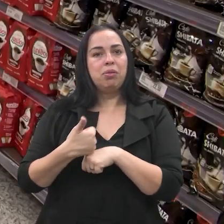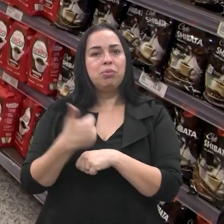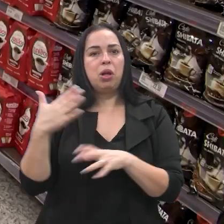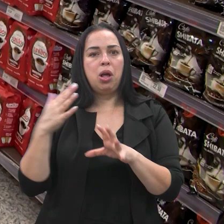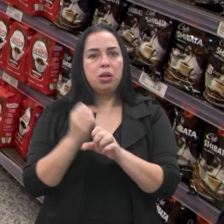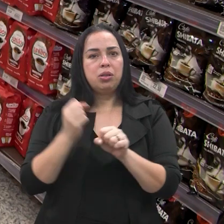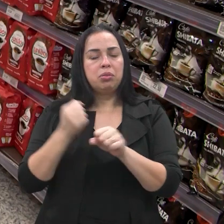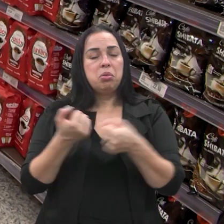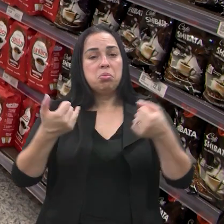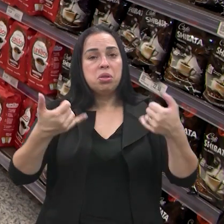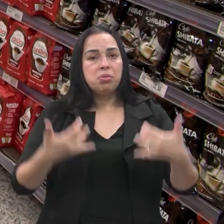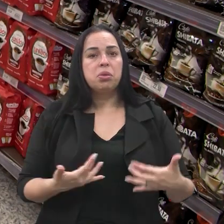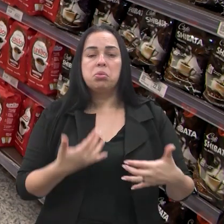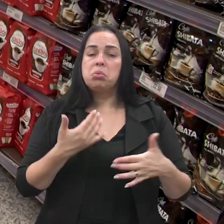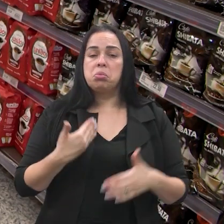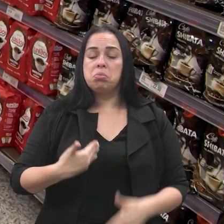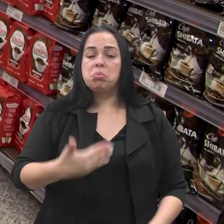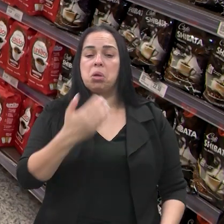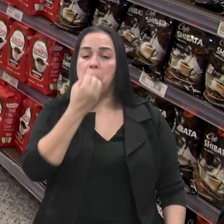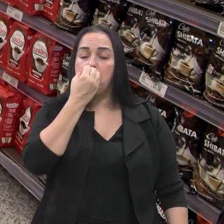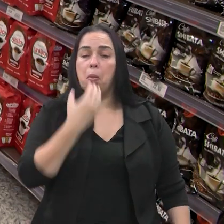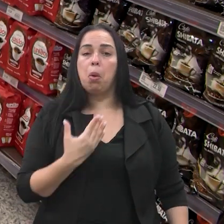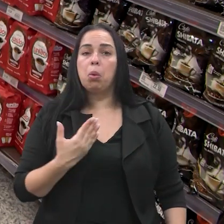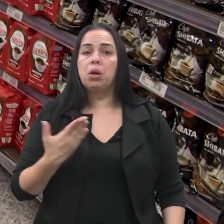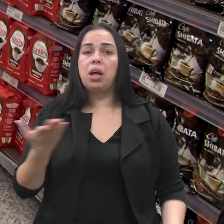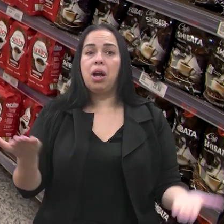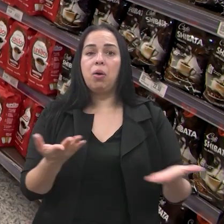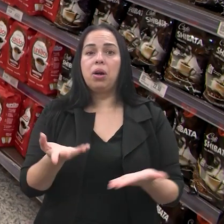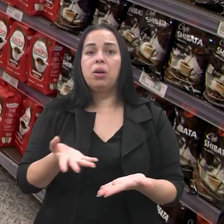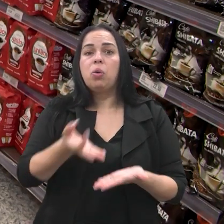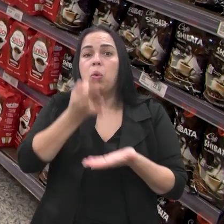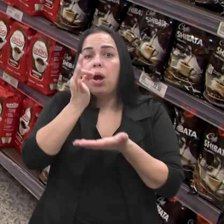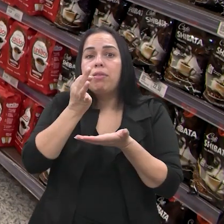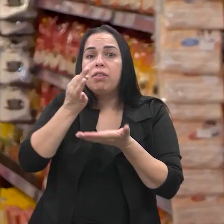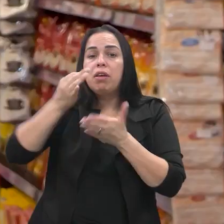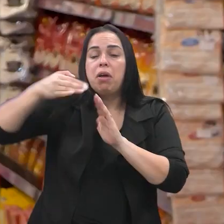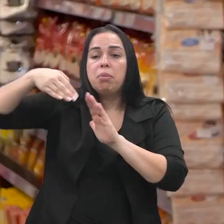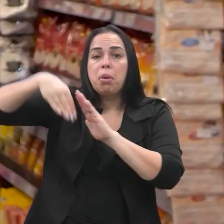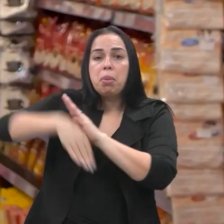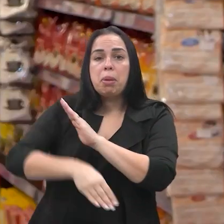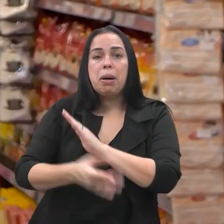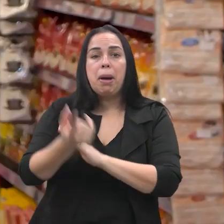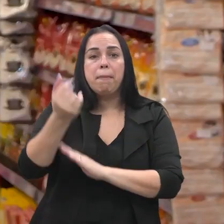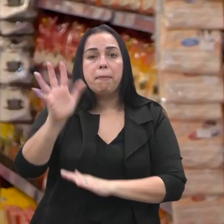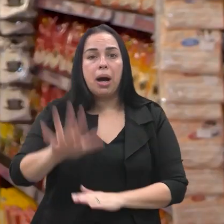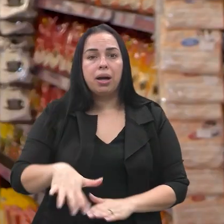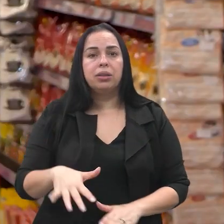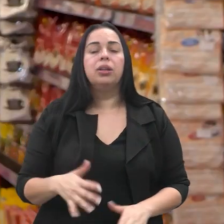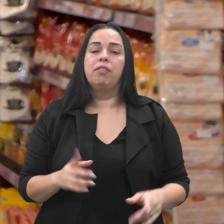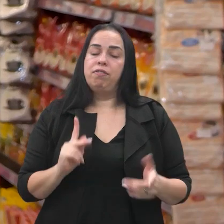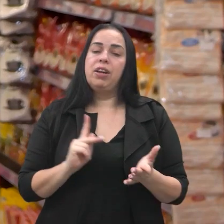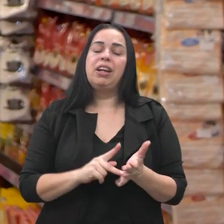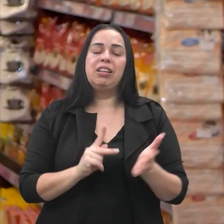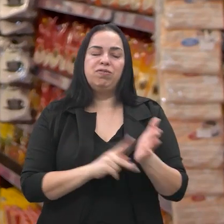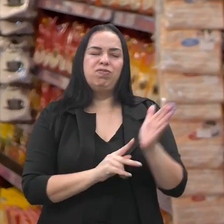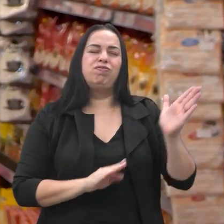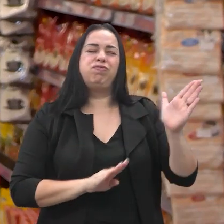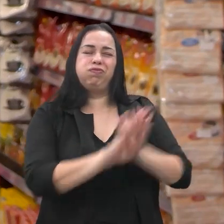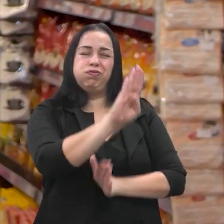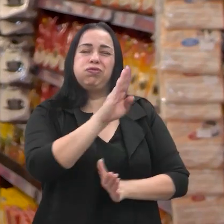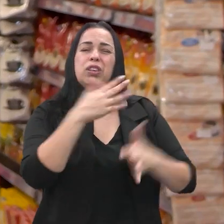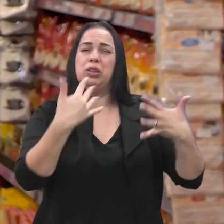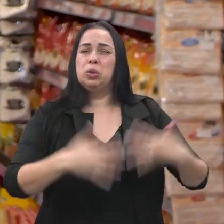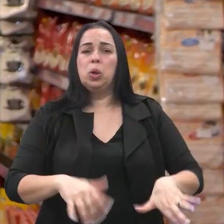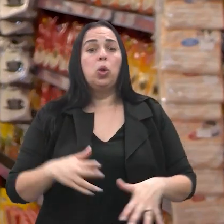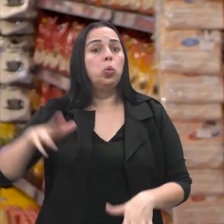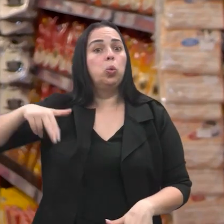economista destacou um cenário positivo para uma possível queda no preço do café. Foi bastante exagerado esse aumento.